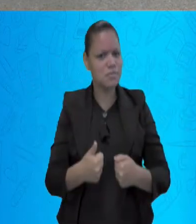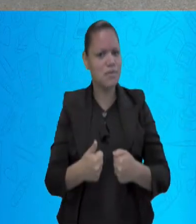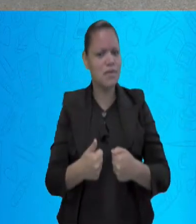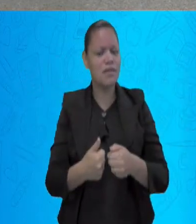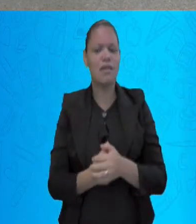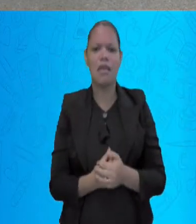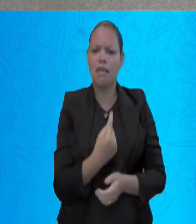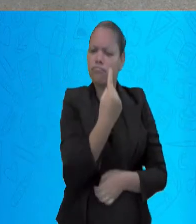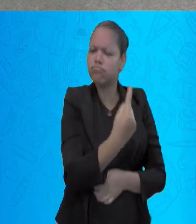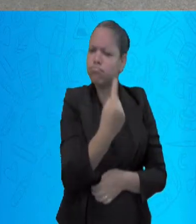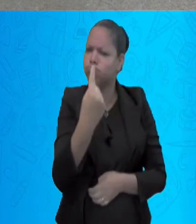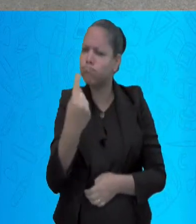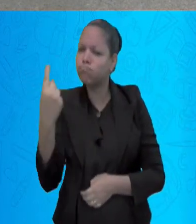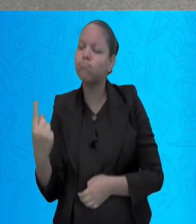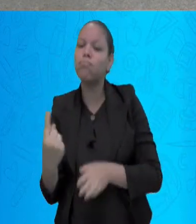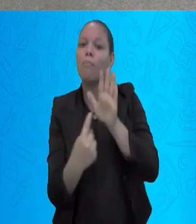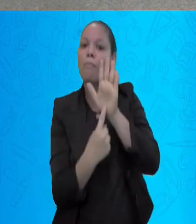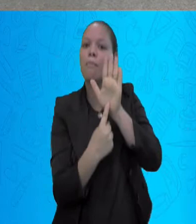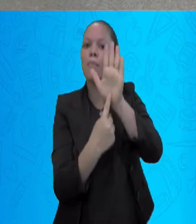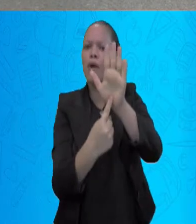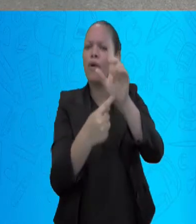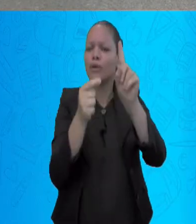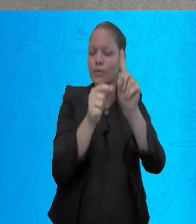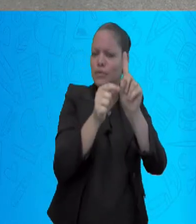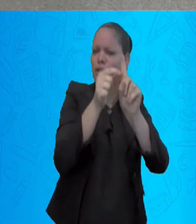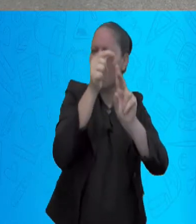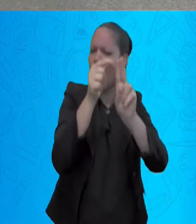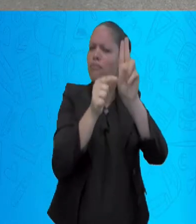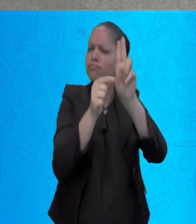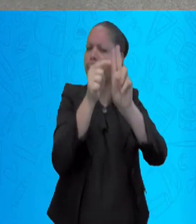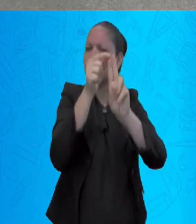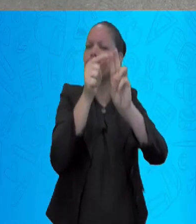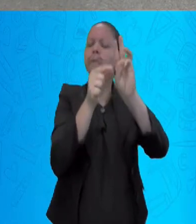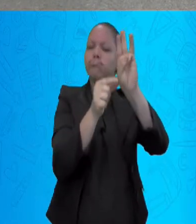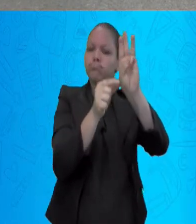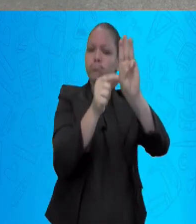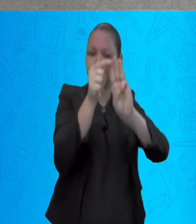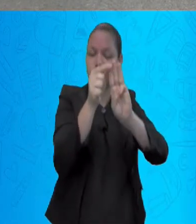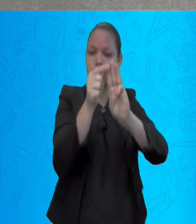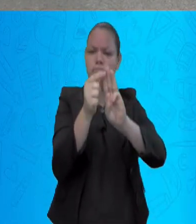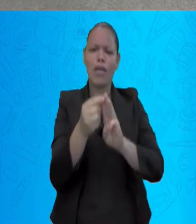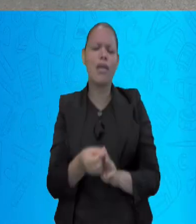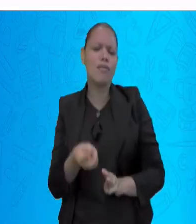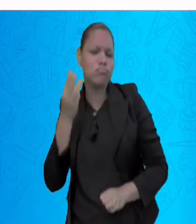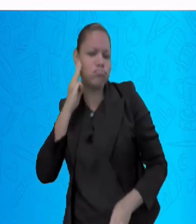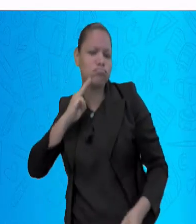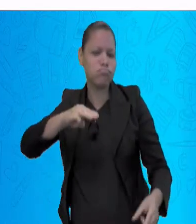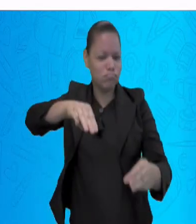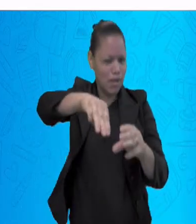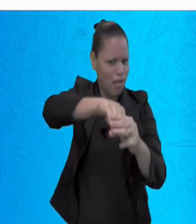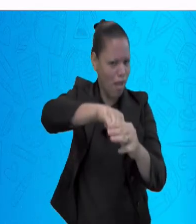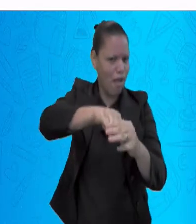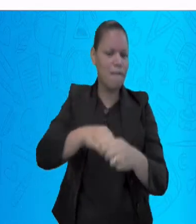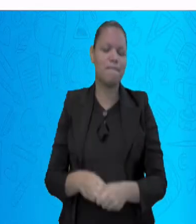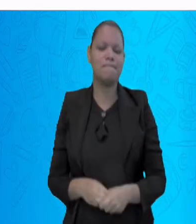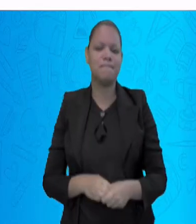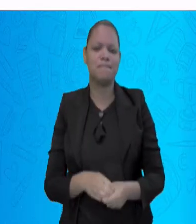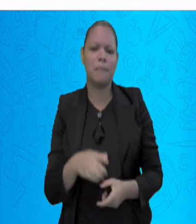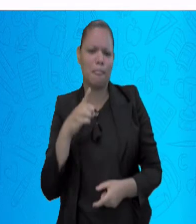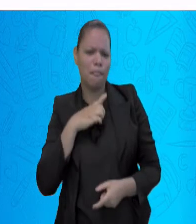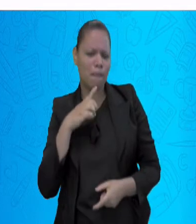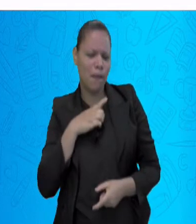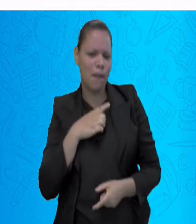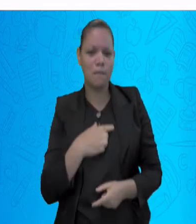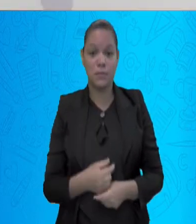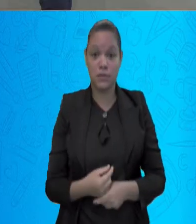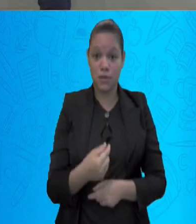representa uma unidade, centena, dezena e unidade de milhar. Vamos lá. Eu tenho aqui